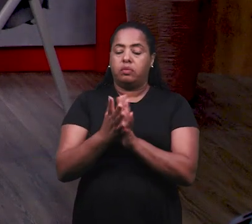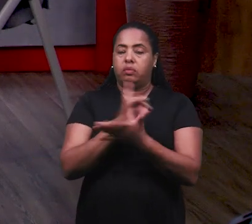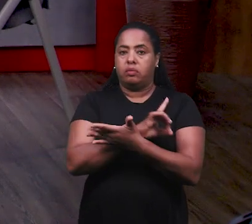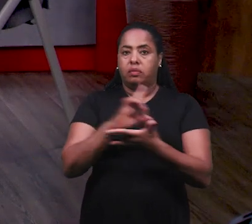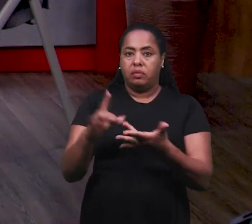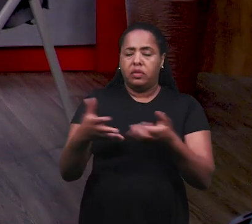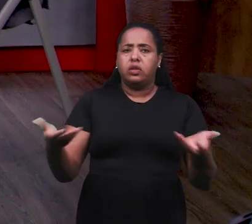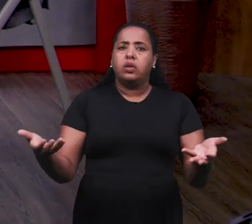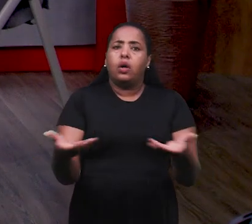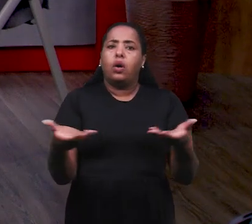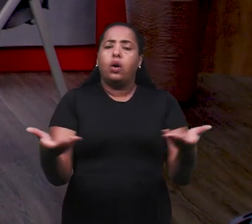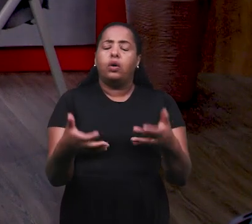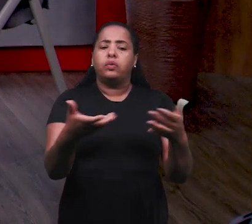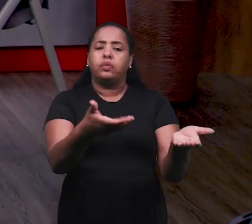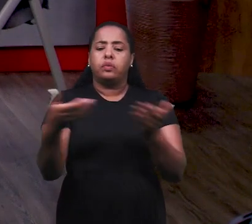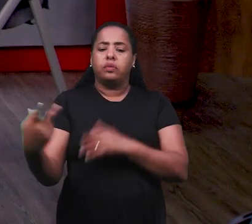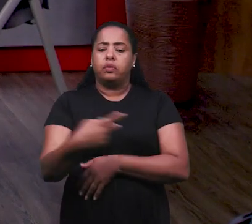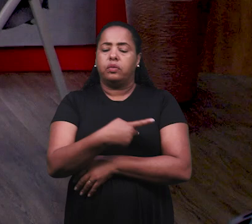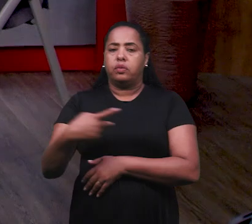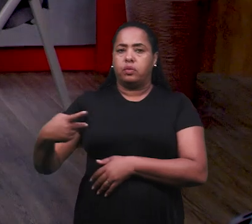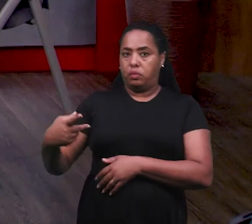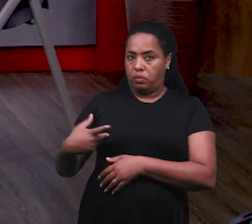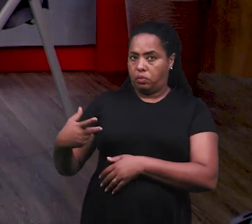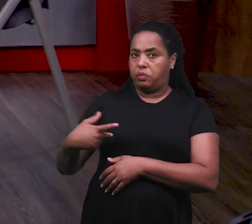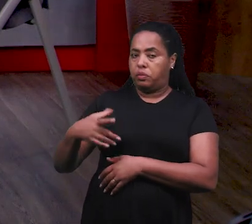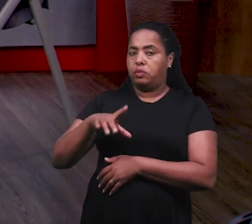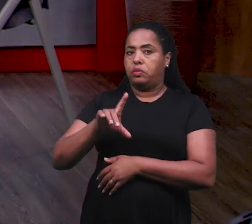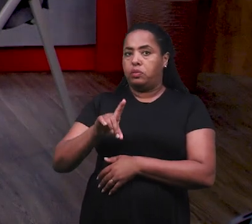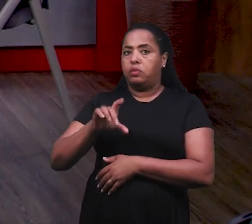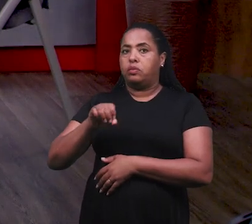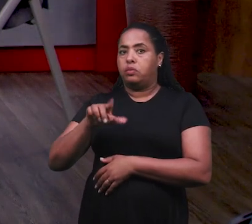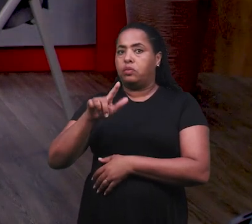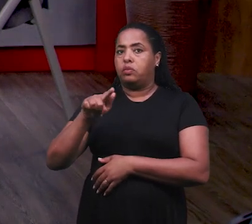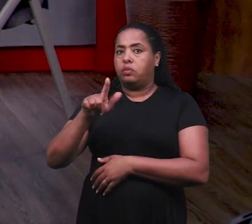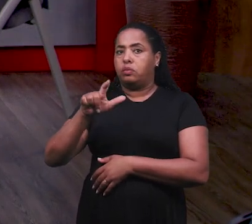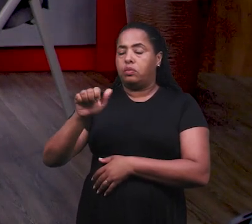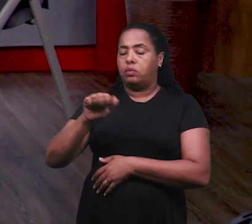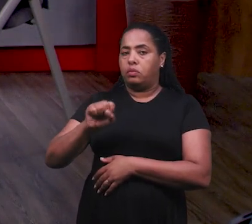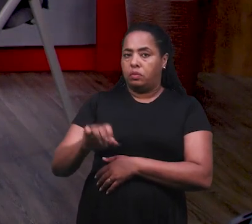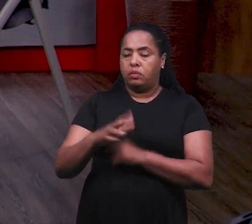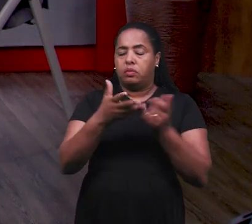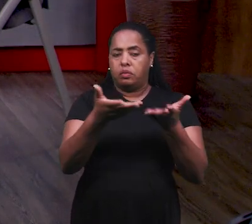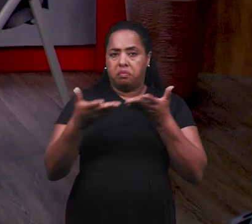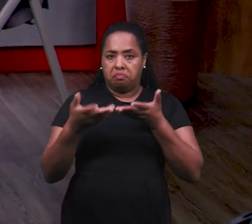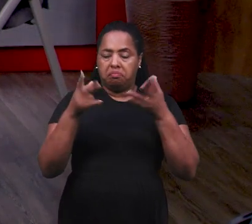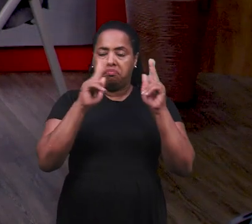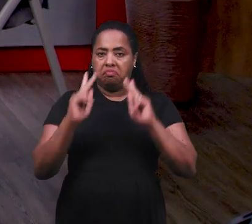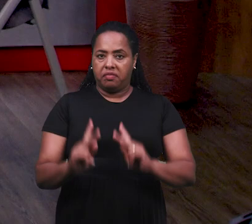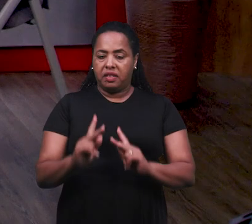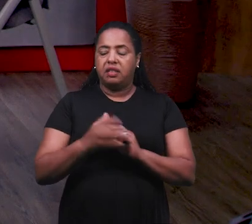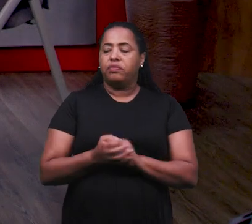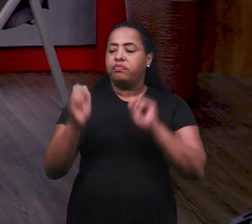convidamos o pastor Douglas Spanger. A paz do Senhor, pastor, seja bem-vindo ao programa Educação e Fé. A paz do Senhor,